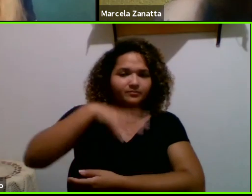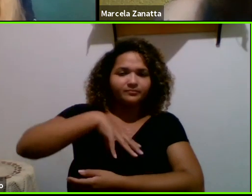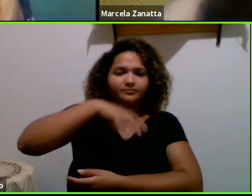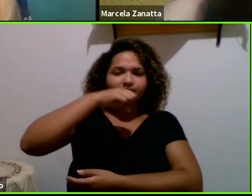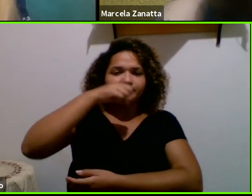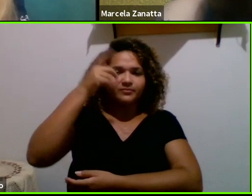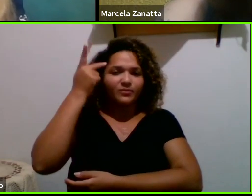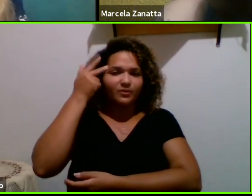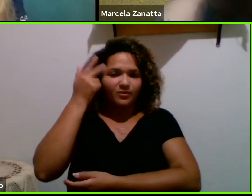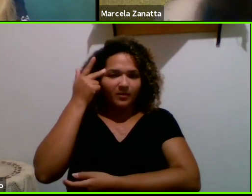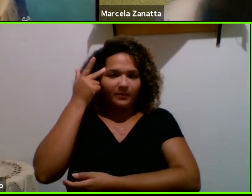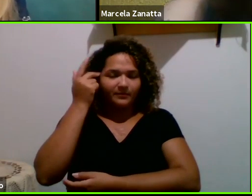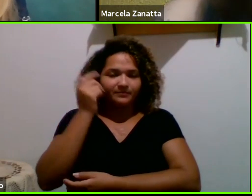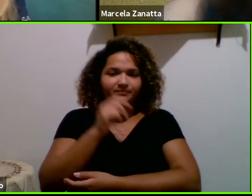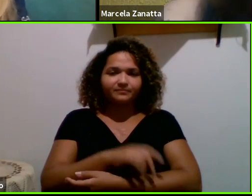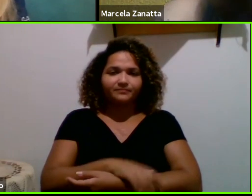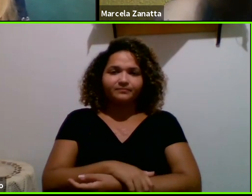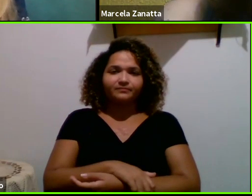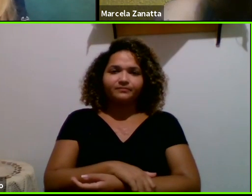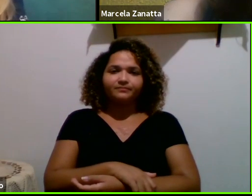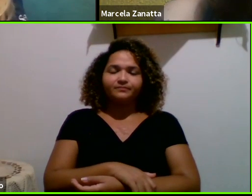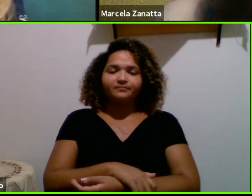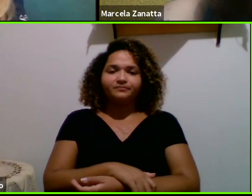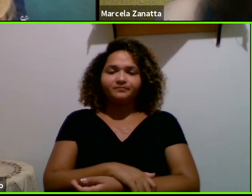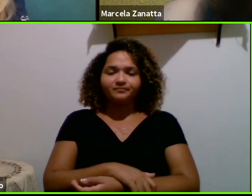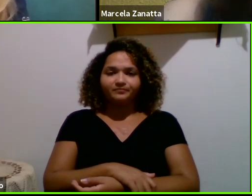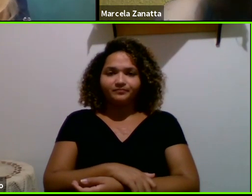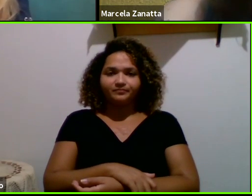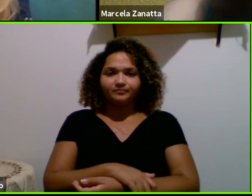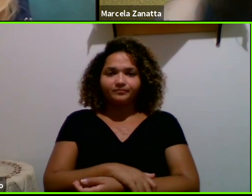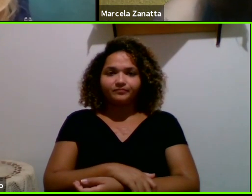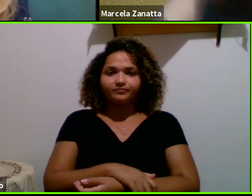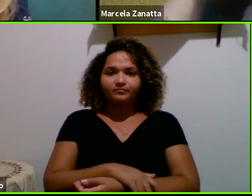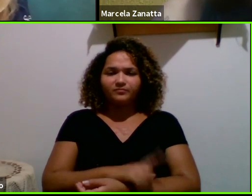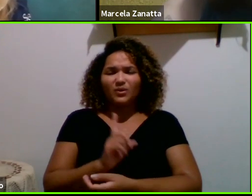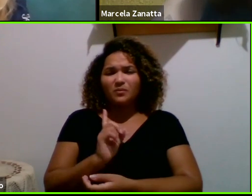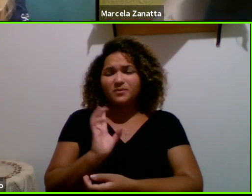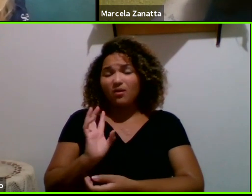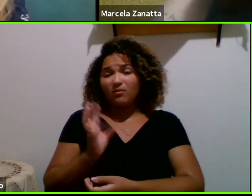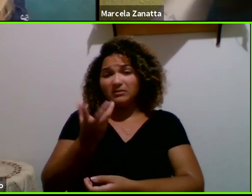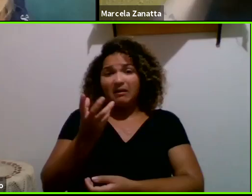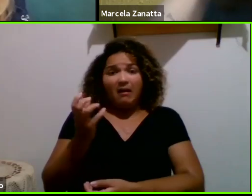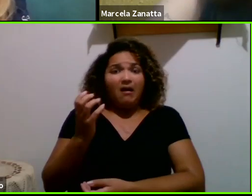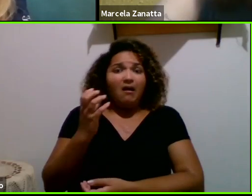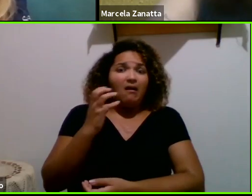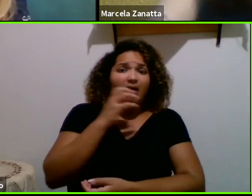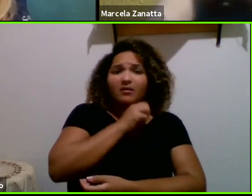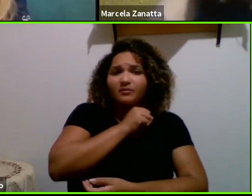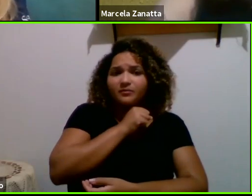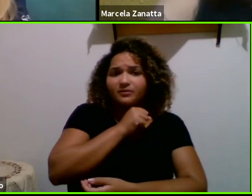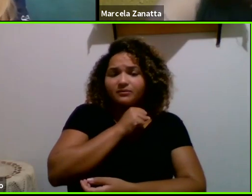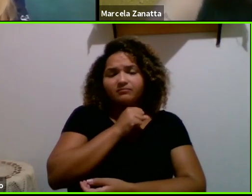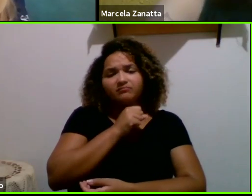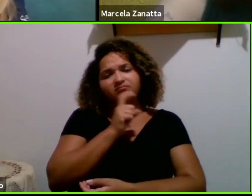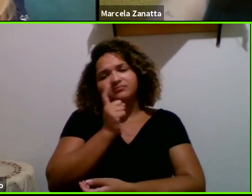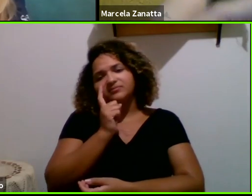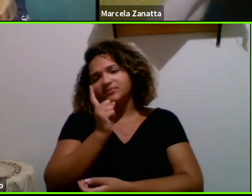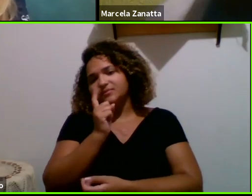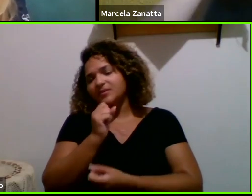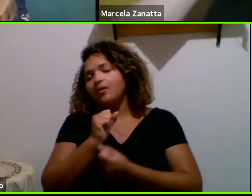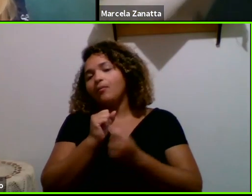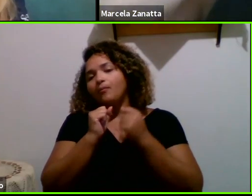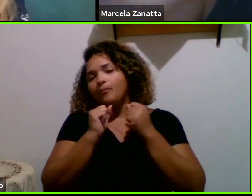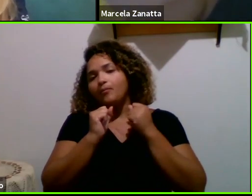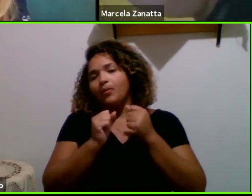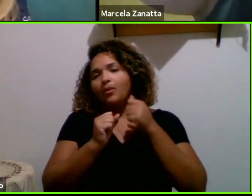padrão tranquilizador, um parto que não precisa acontecer com pressa, e uma mulher que ela pode ter a